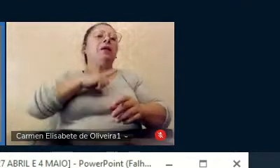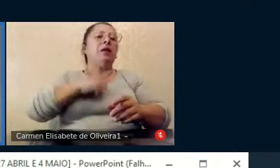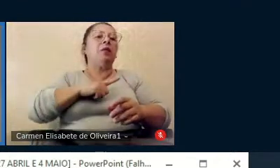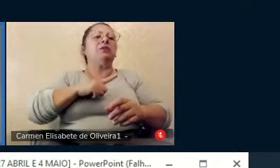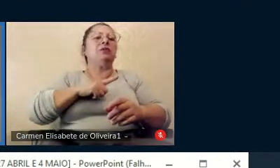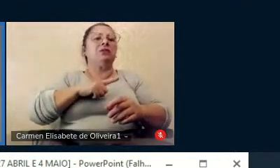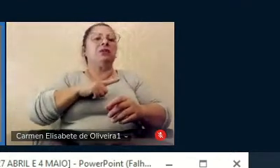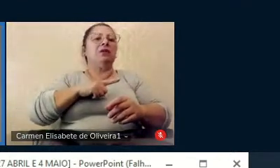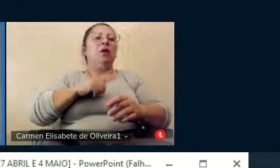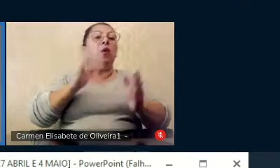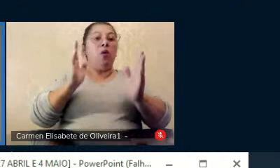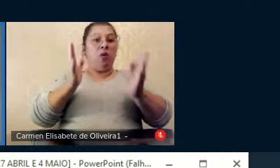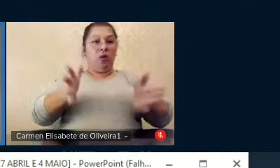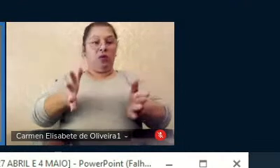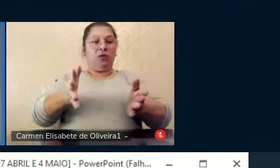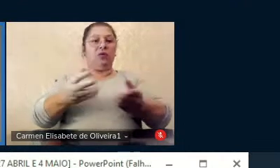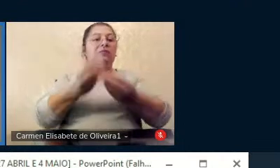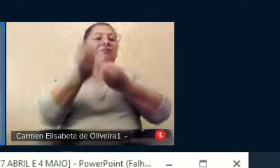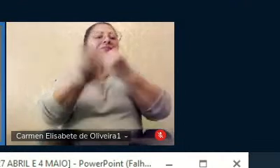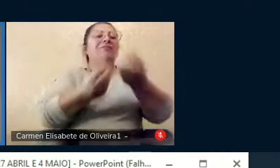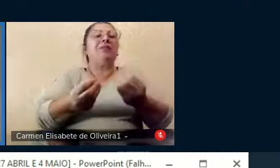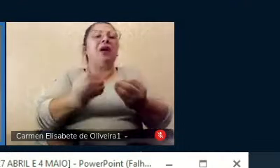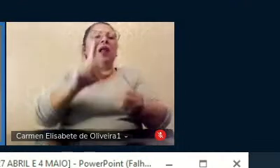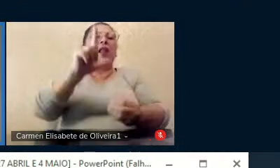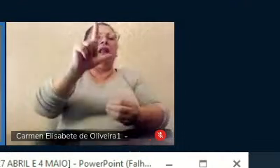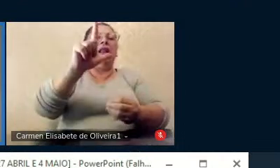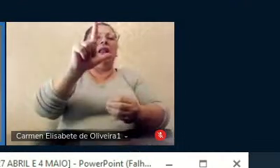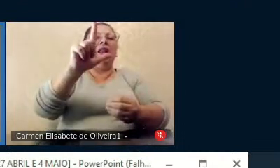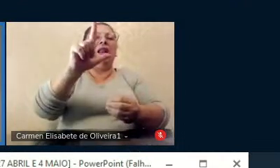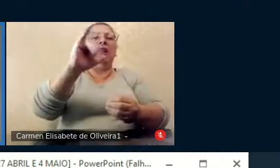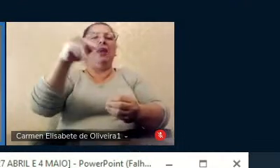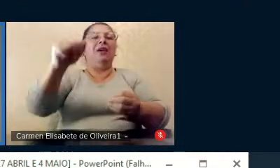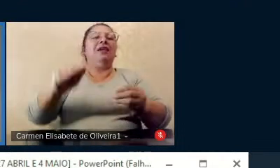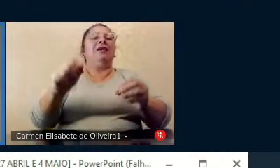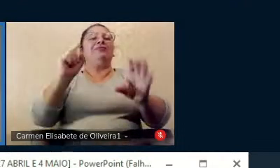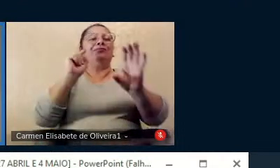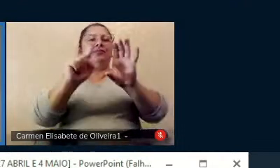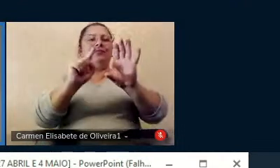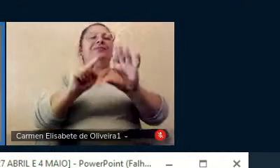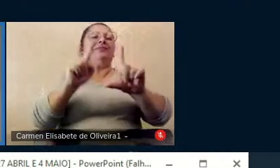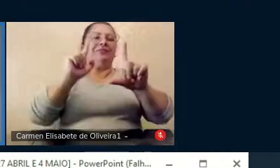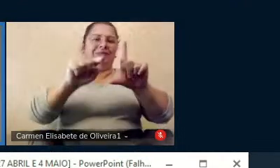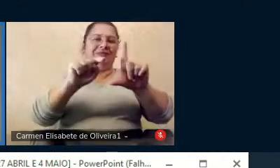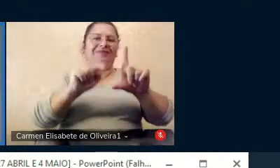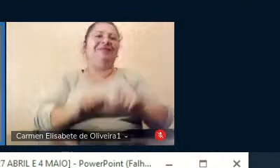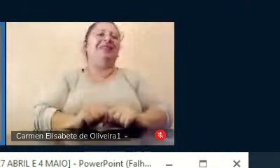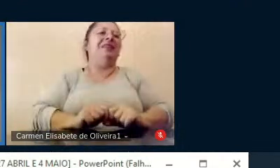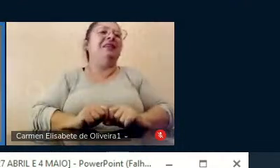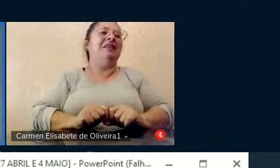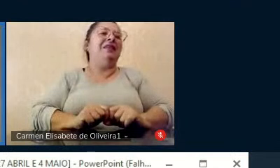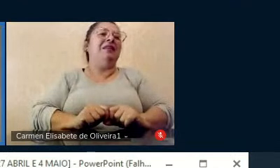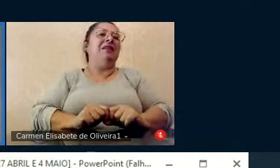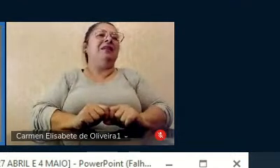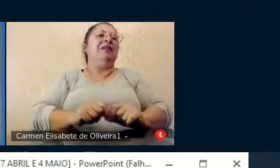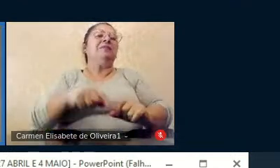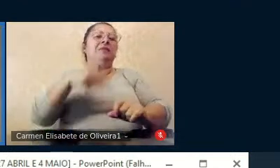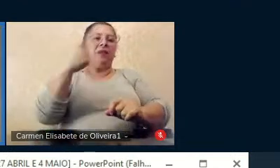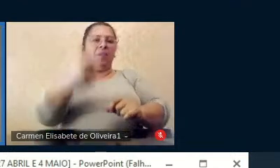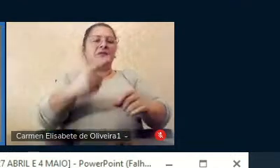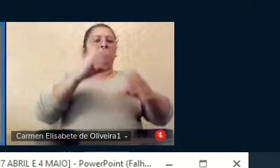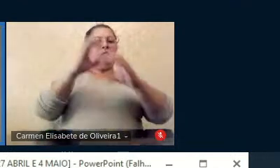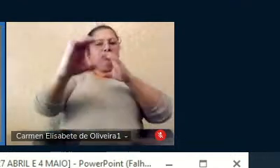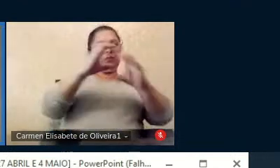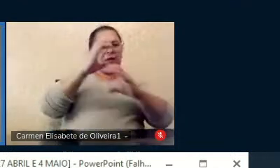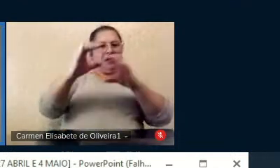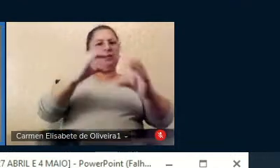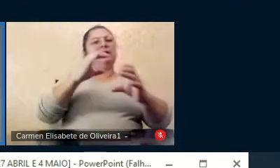arquivos maiores, né, por meio de links, por meio do Drive também. Então, a gente vai se